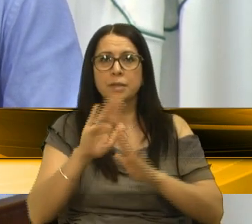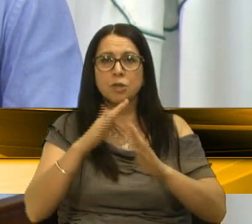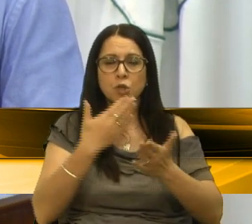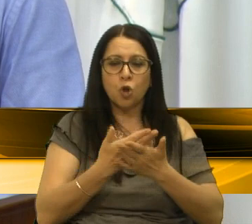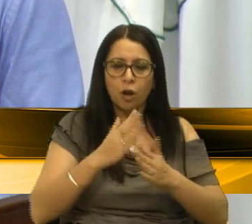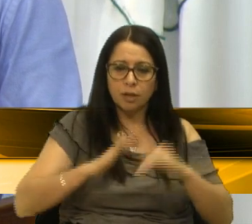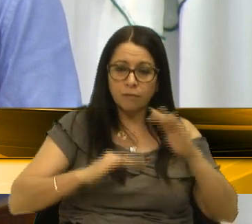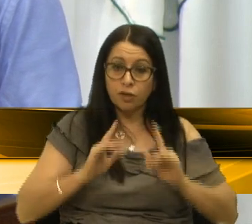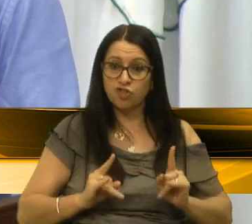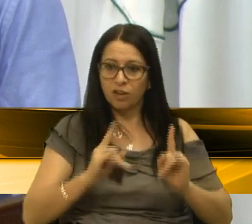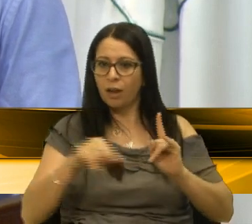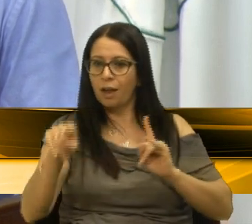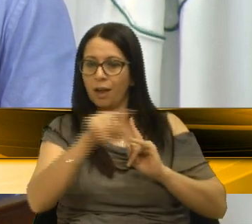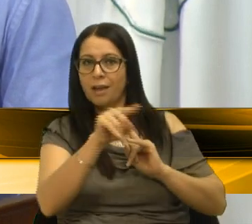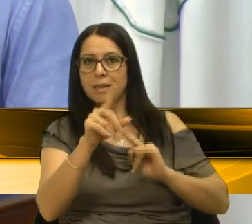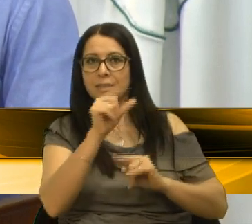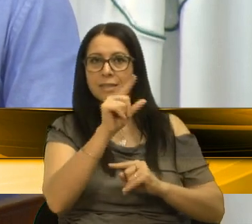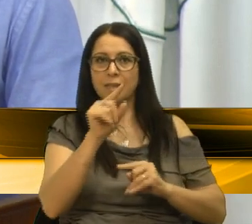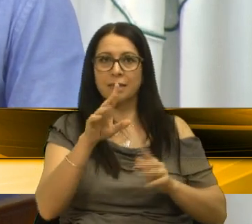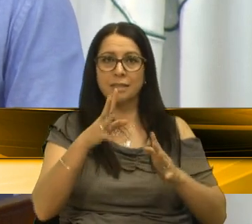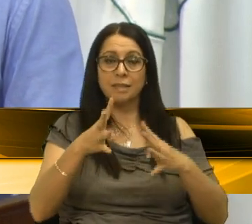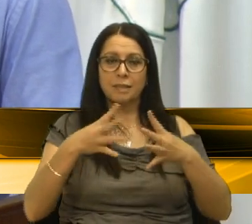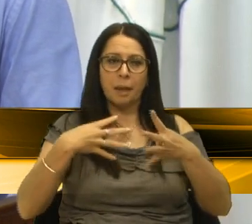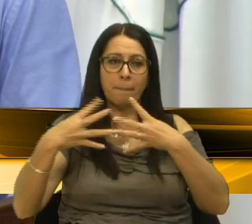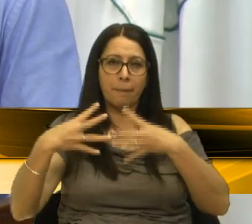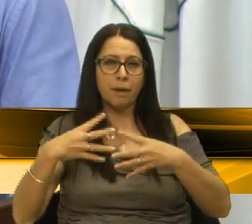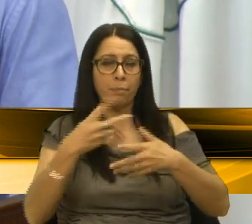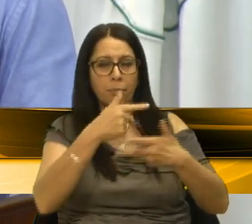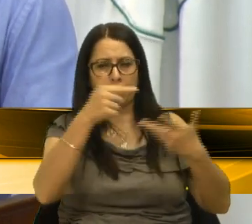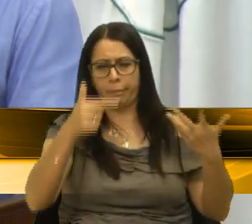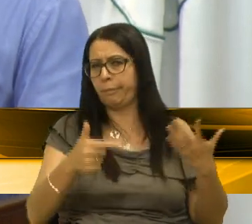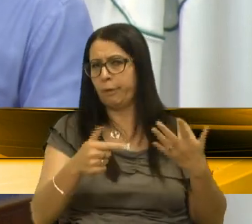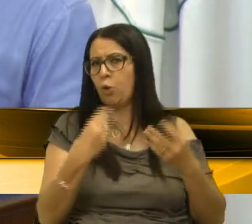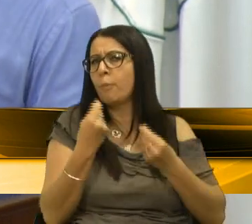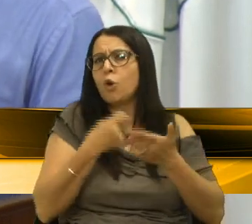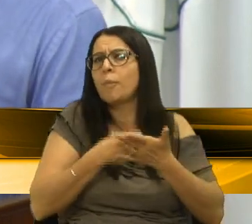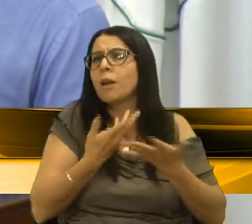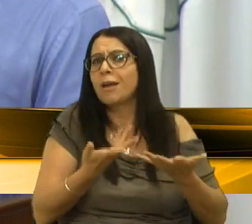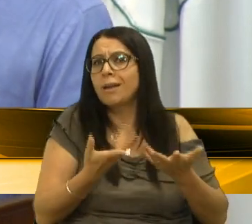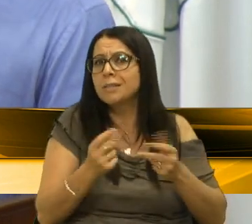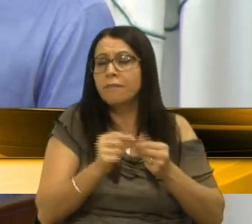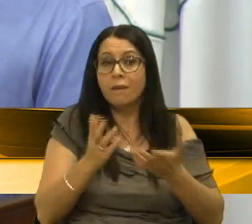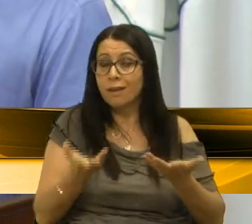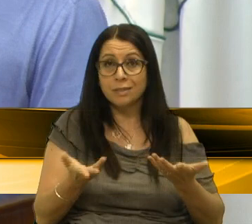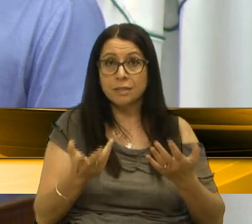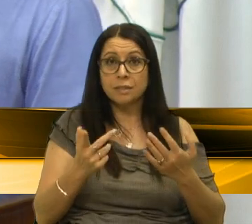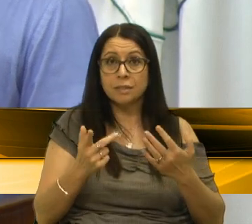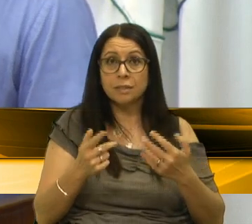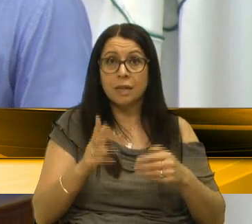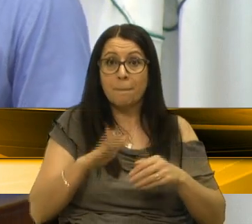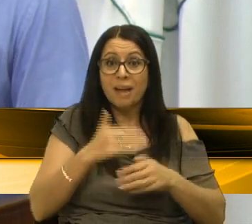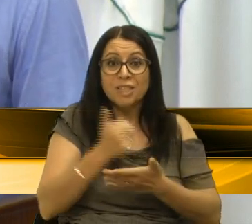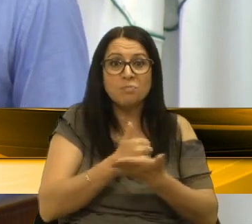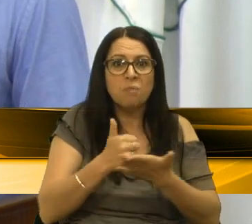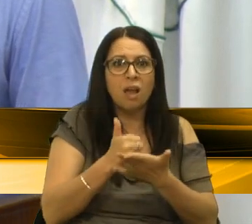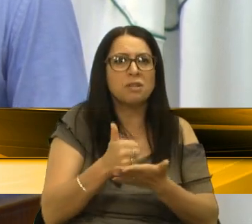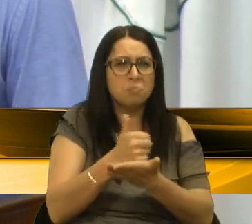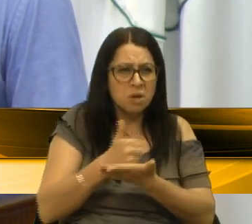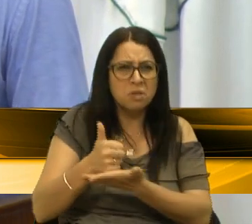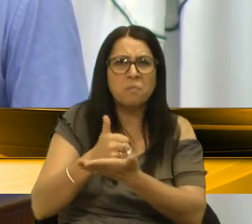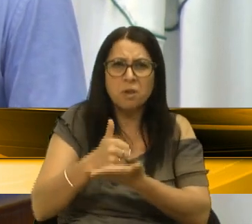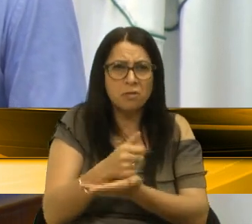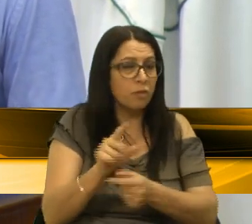verticais, 10 estações de transbordo, tantas outras. Mas como cobrar isso se não faz-se nem o mais básico do básico do